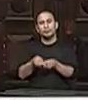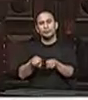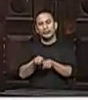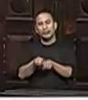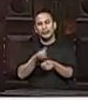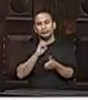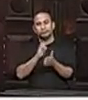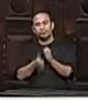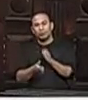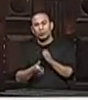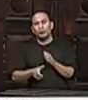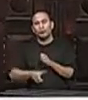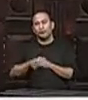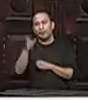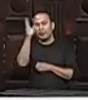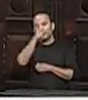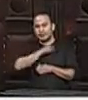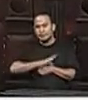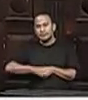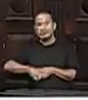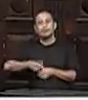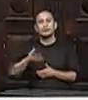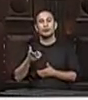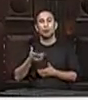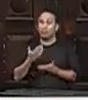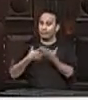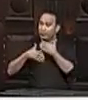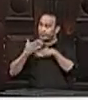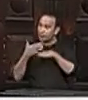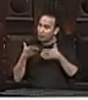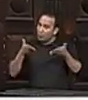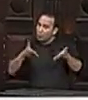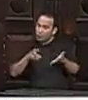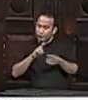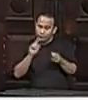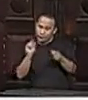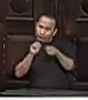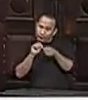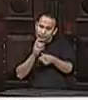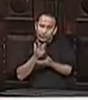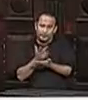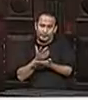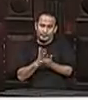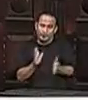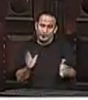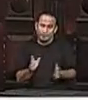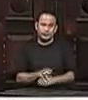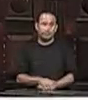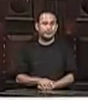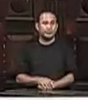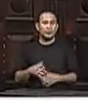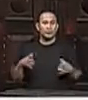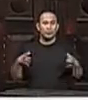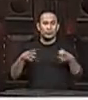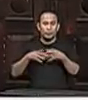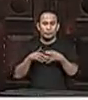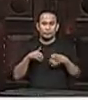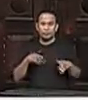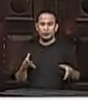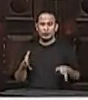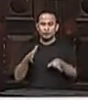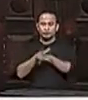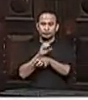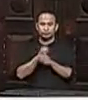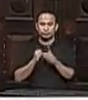jogadores para a seleção brasileira de futebol, ou formavam, hoje não formam mais. E esses clubes cumpriam um papel de inclusão